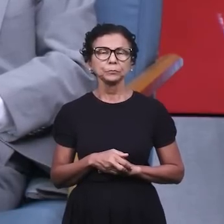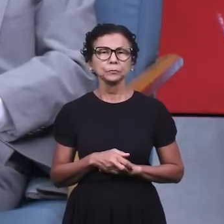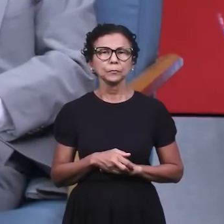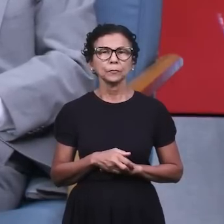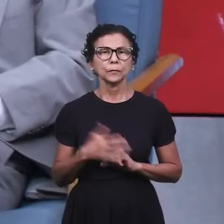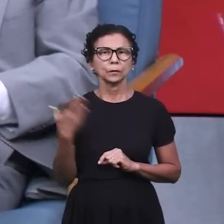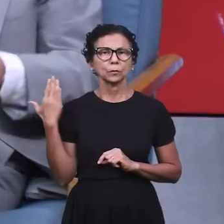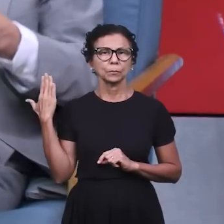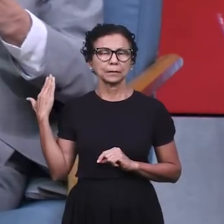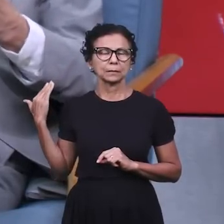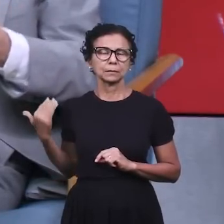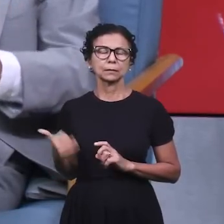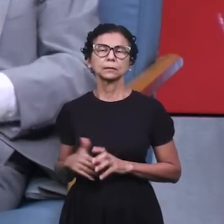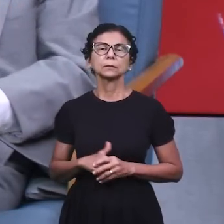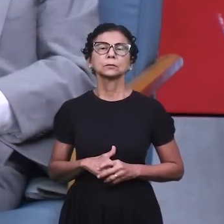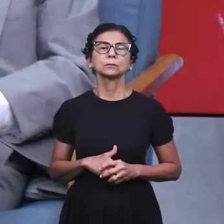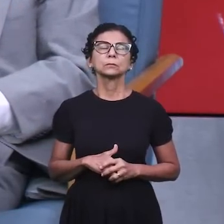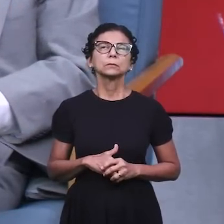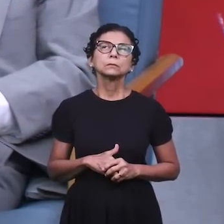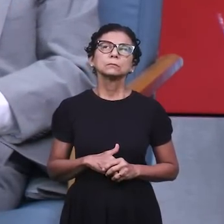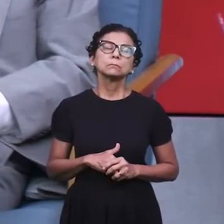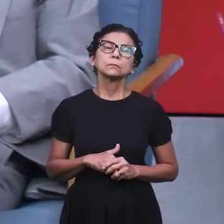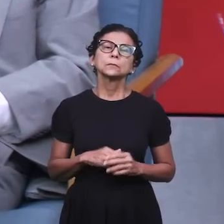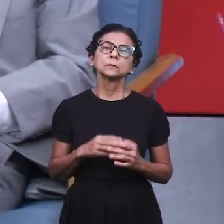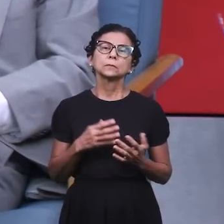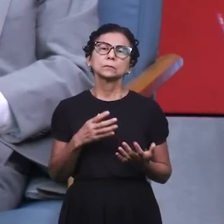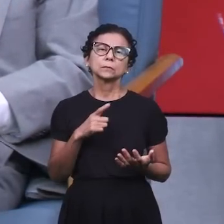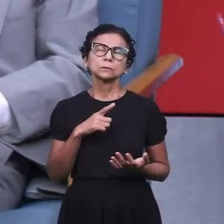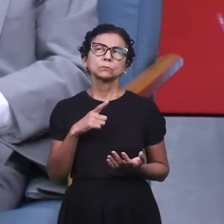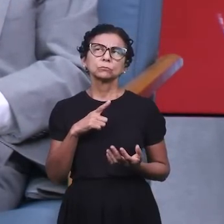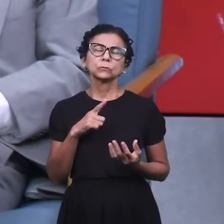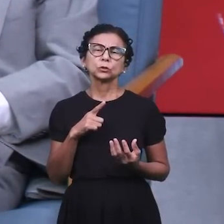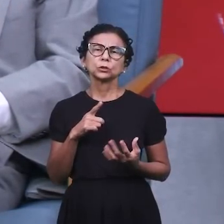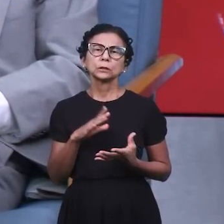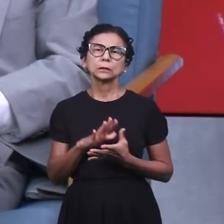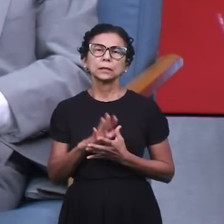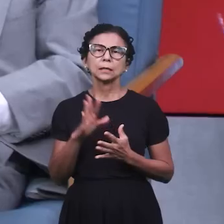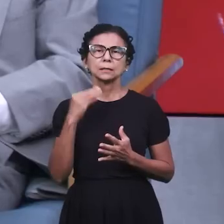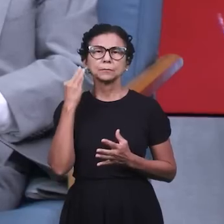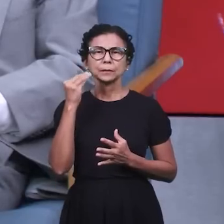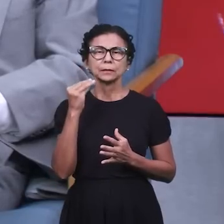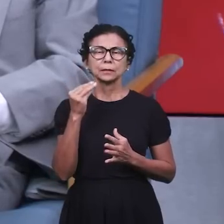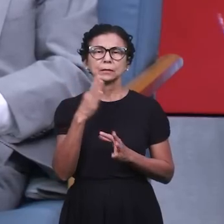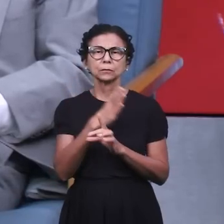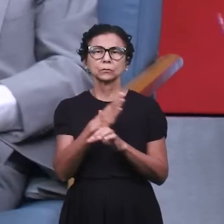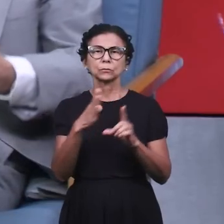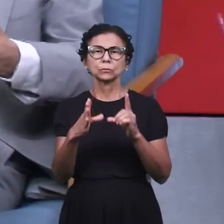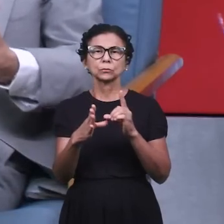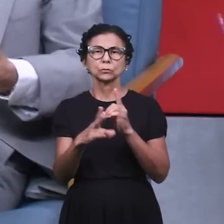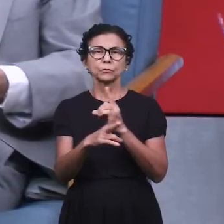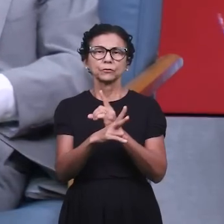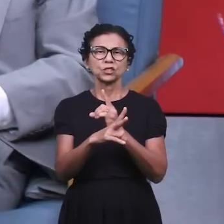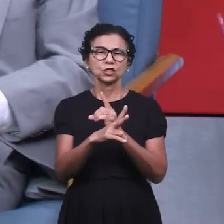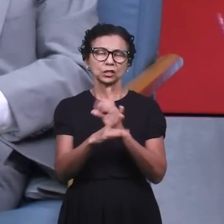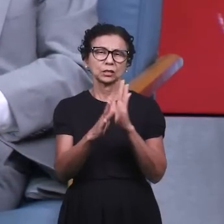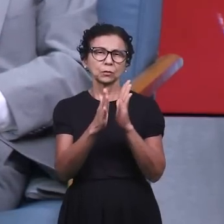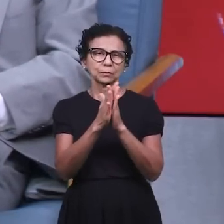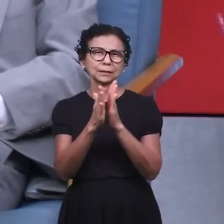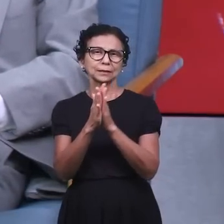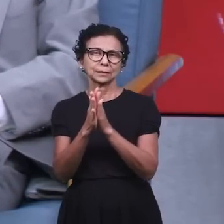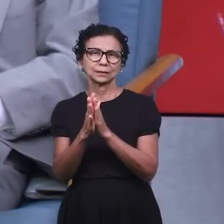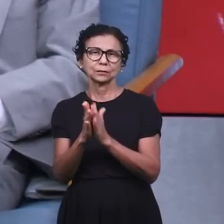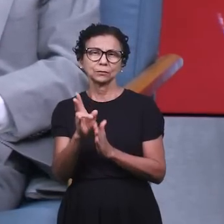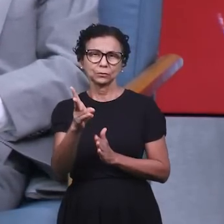no nosso meio, havia aquelas experiências com vigílias, ainda temos, né?